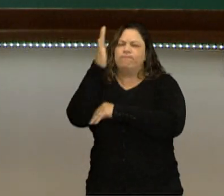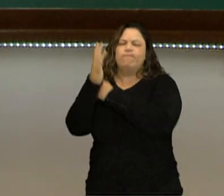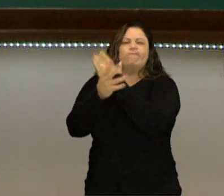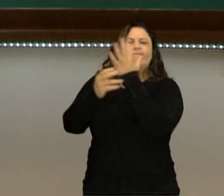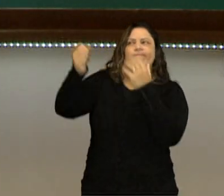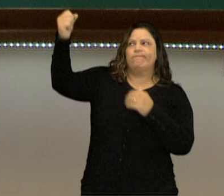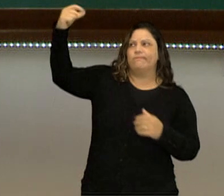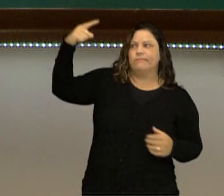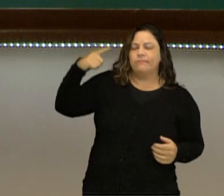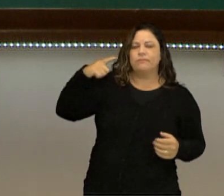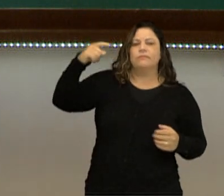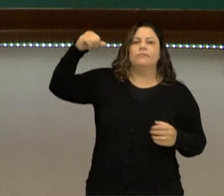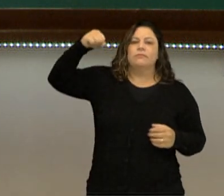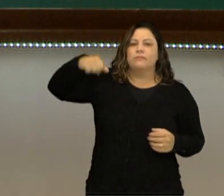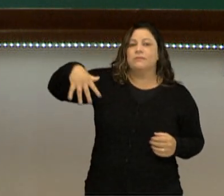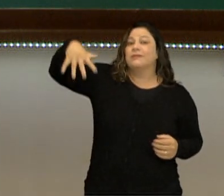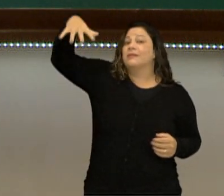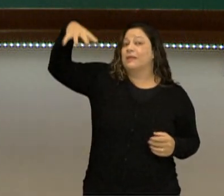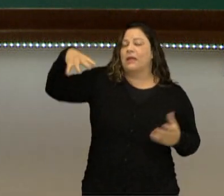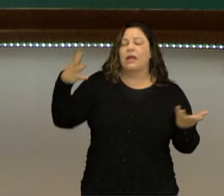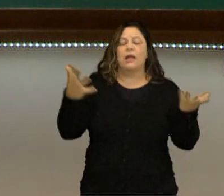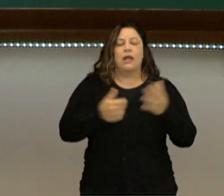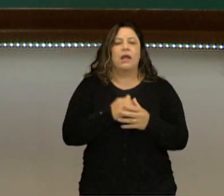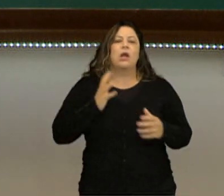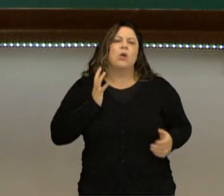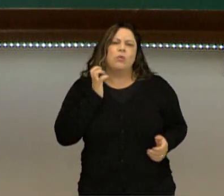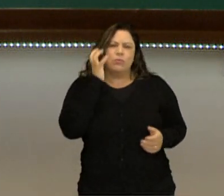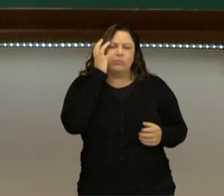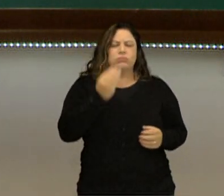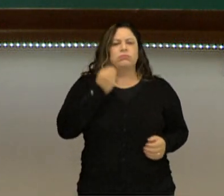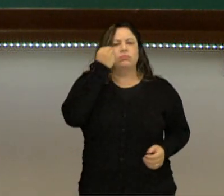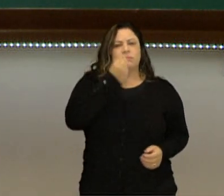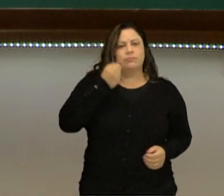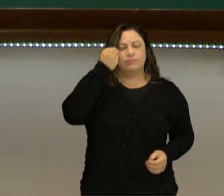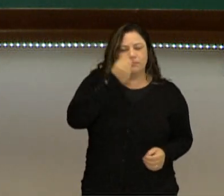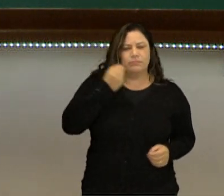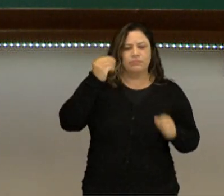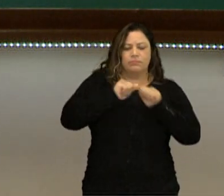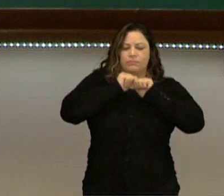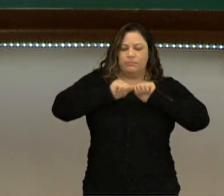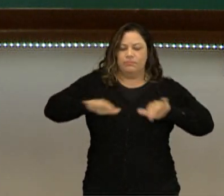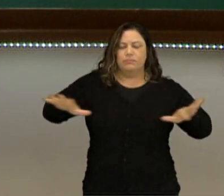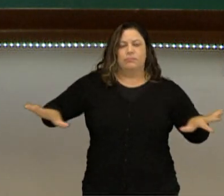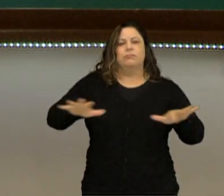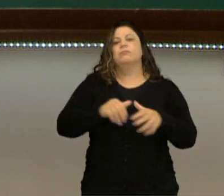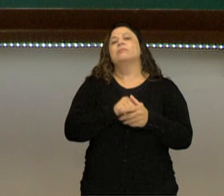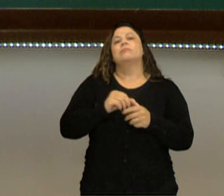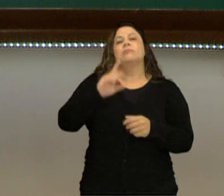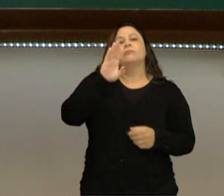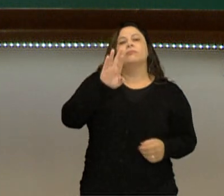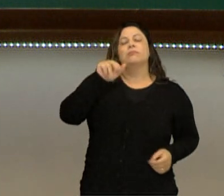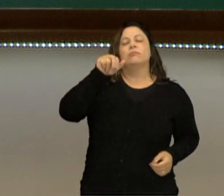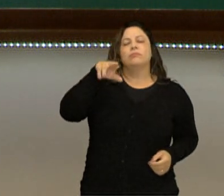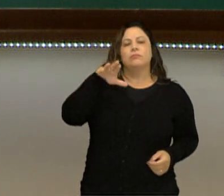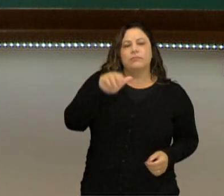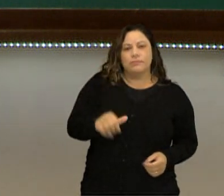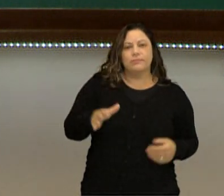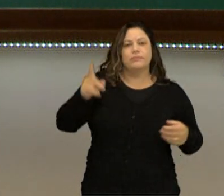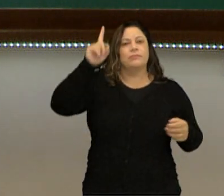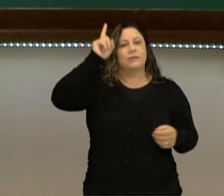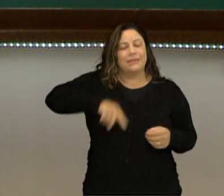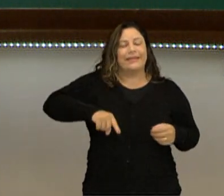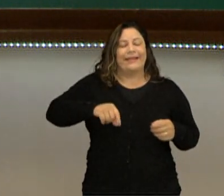O Isaac Newton propôs, através de um experimento, né, da dispersão da luz branca, ele propôs que a luz ela é um feixe